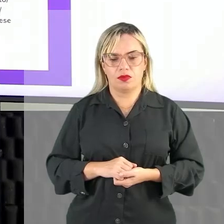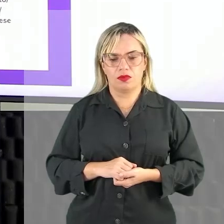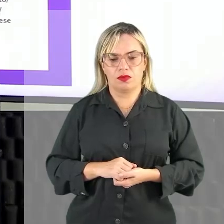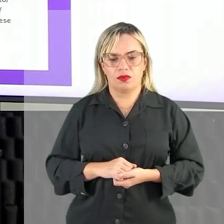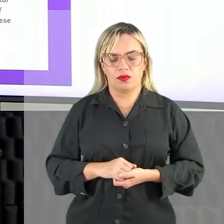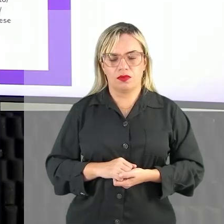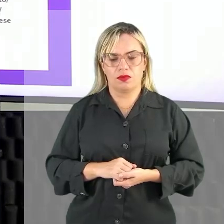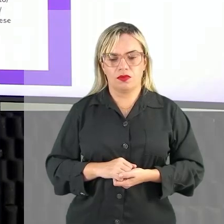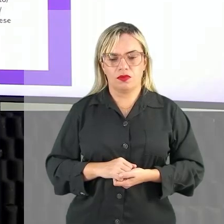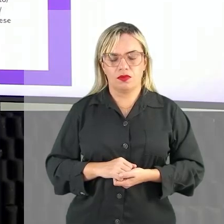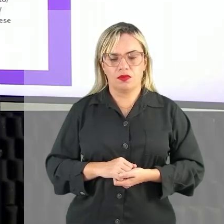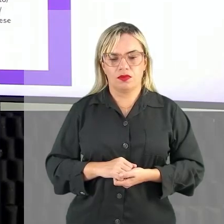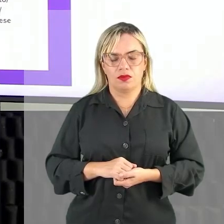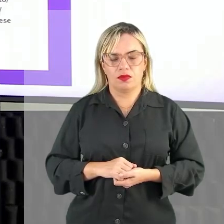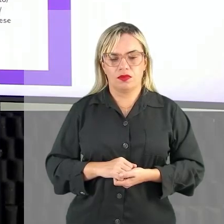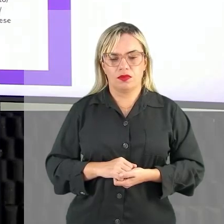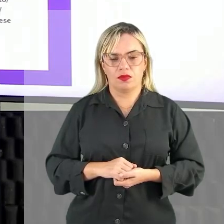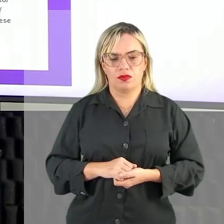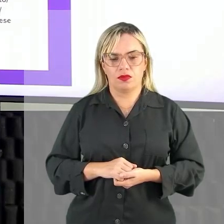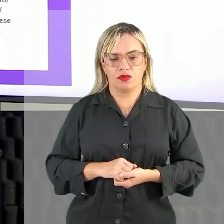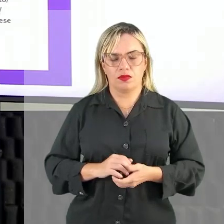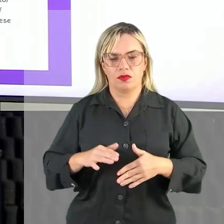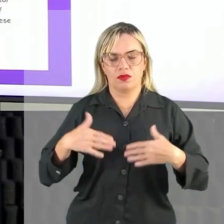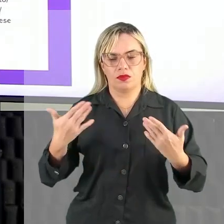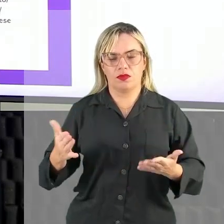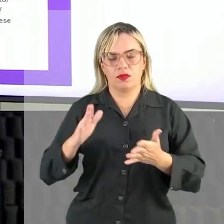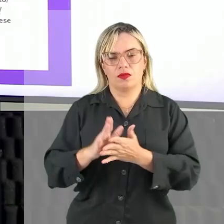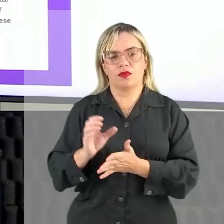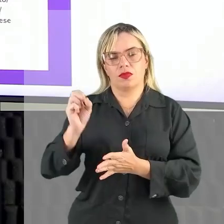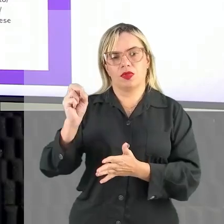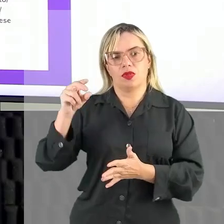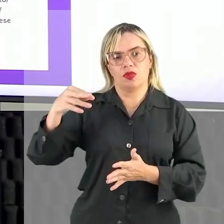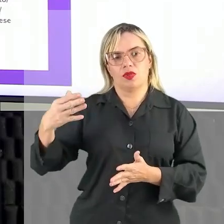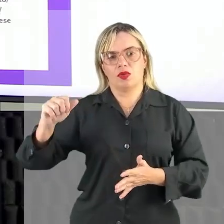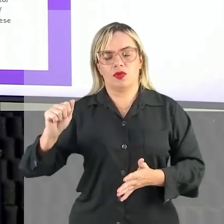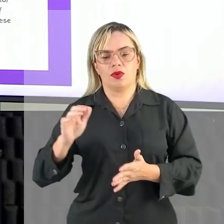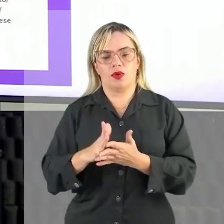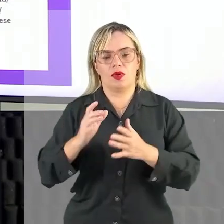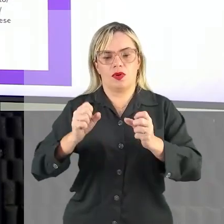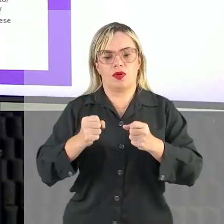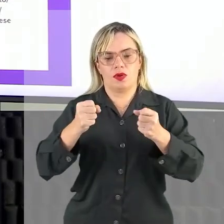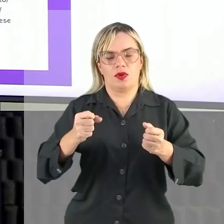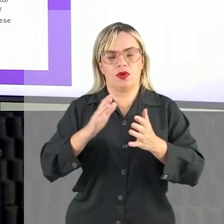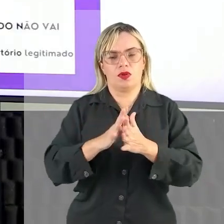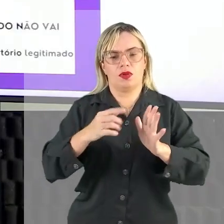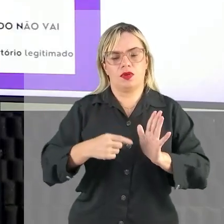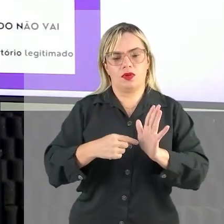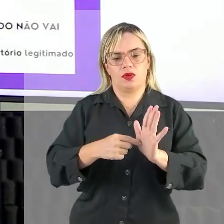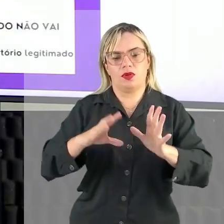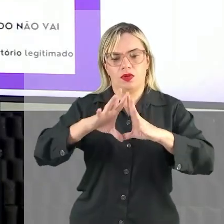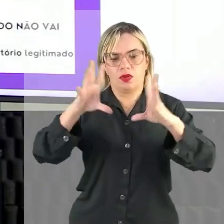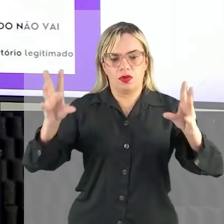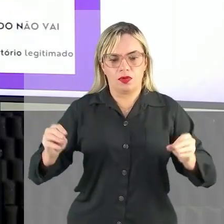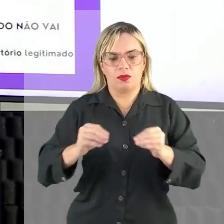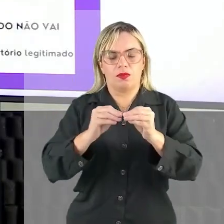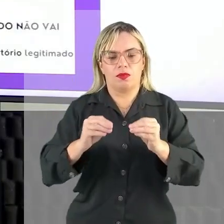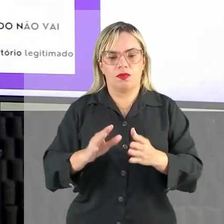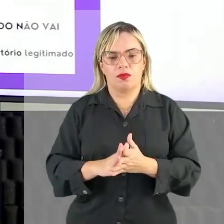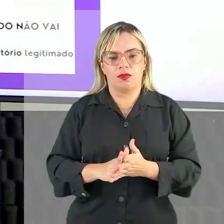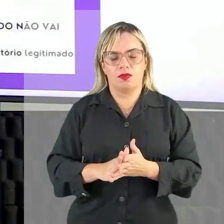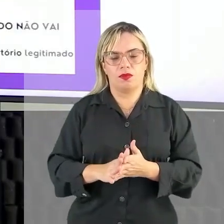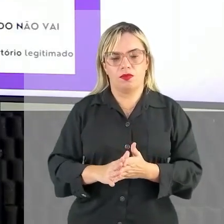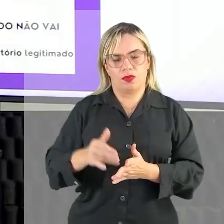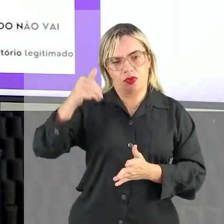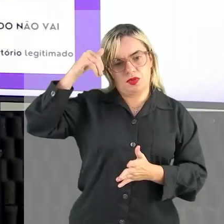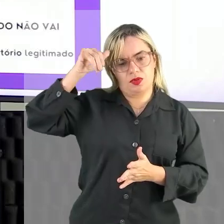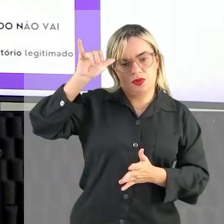portanto logo em síntese em suma que também pode aparecer tá lá na conclusão evitar